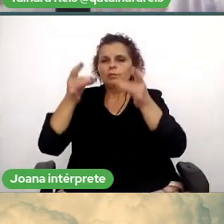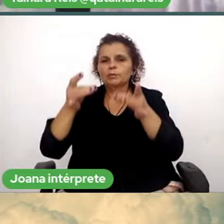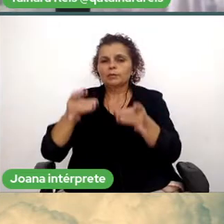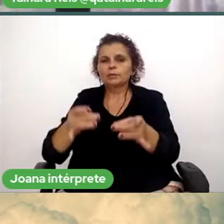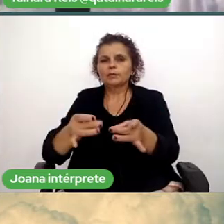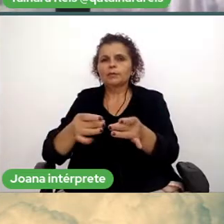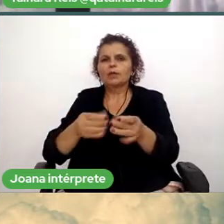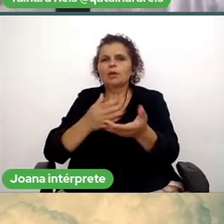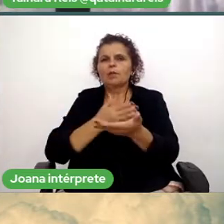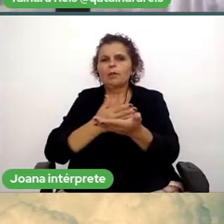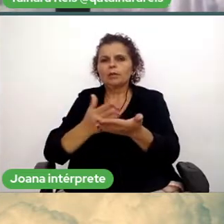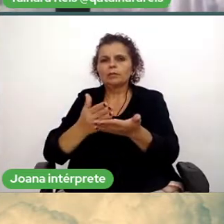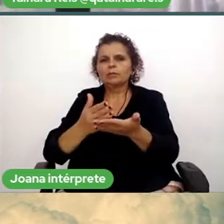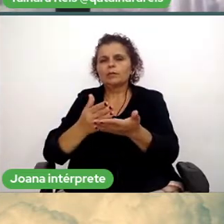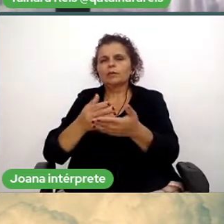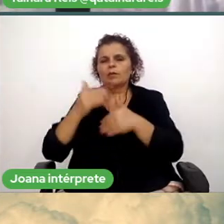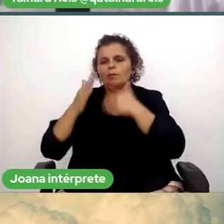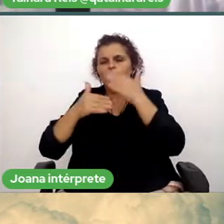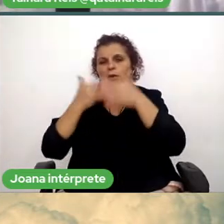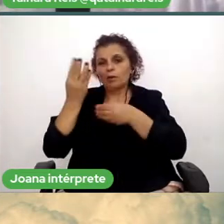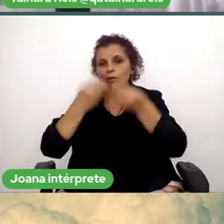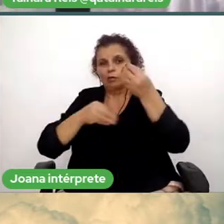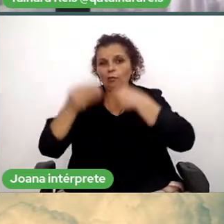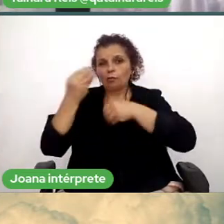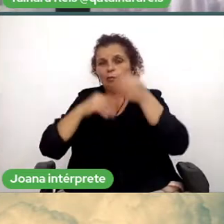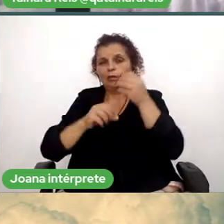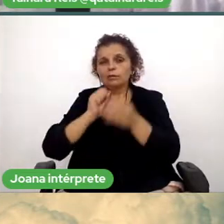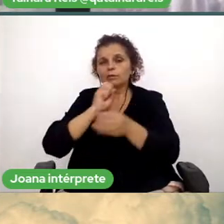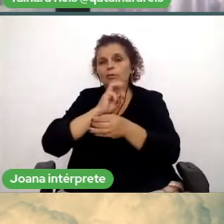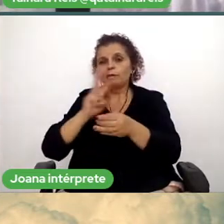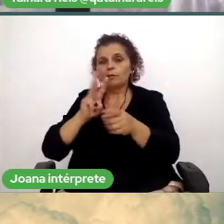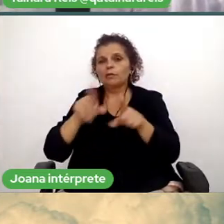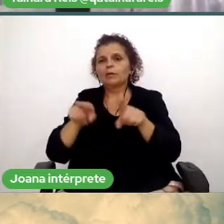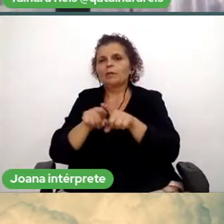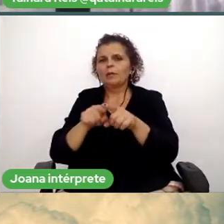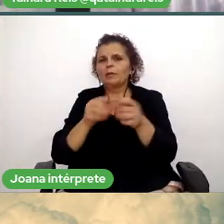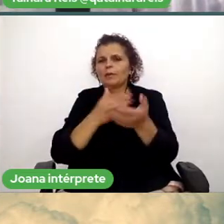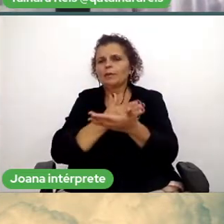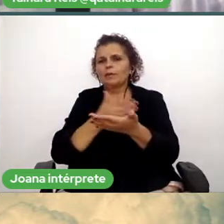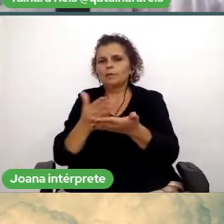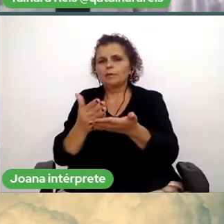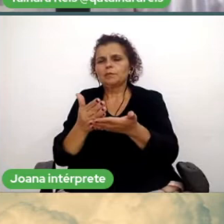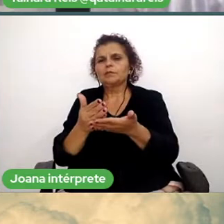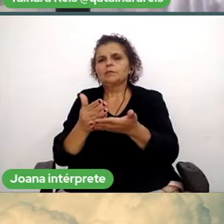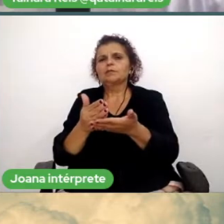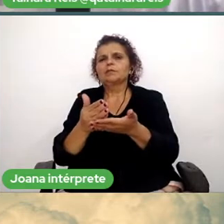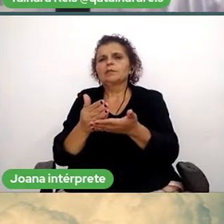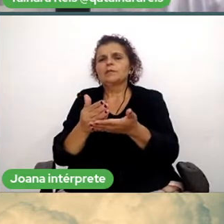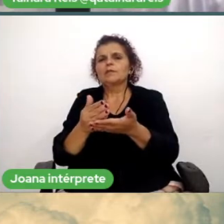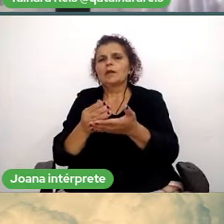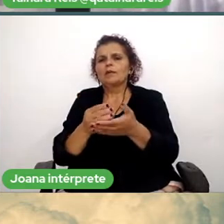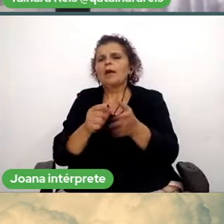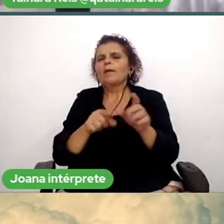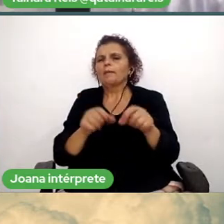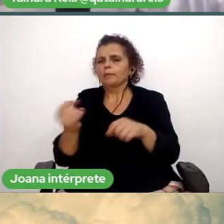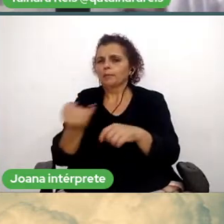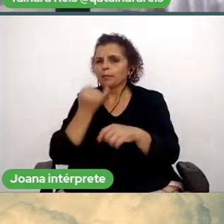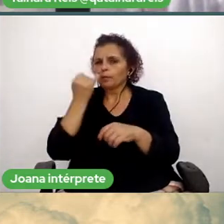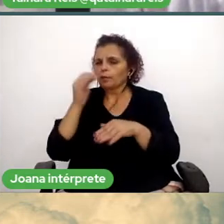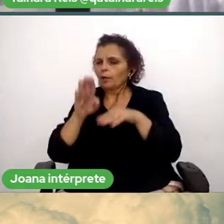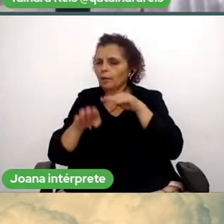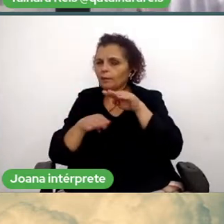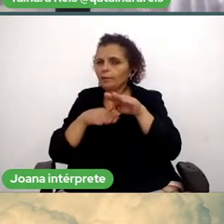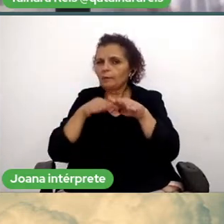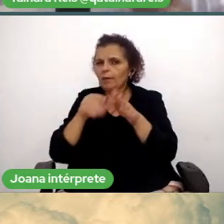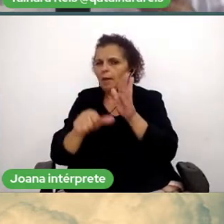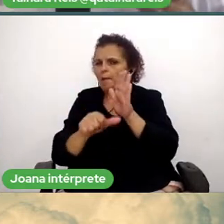início no nosso desenvolvimento de software. Então, é bem natural e importante que essa seja uma etapa, uma das